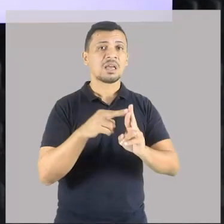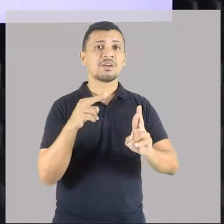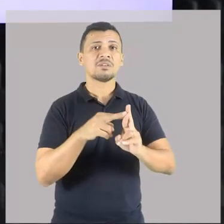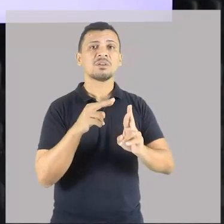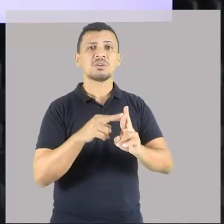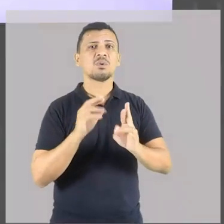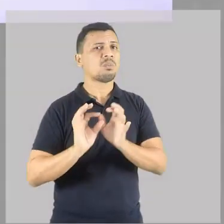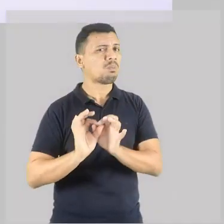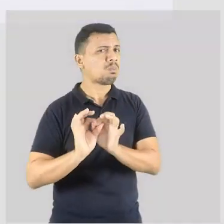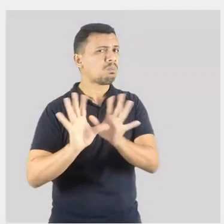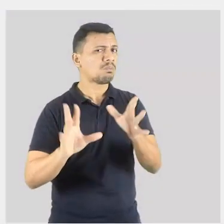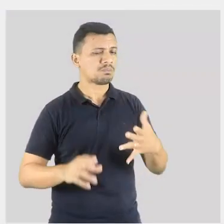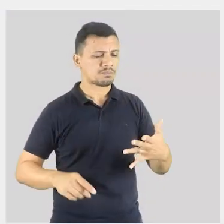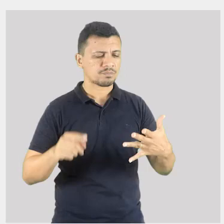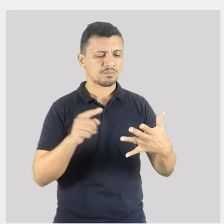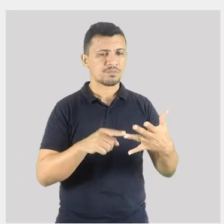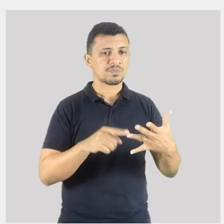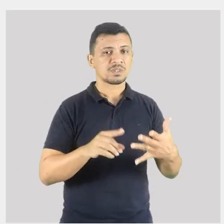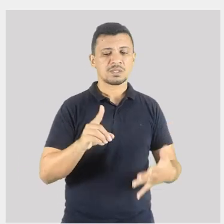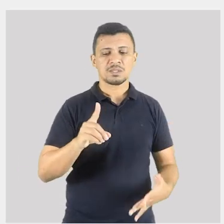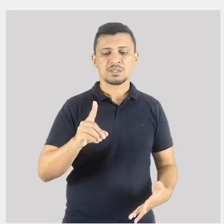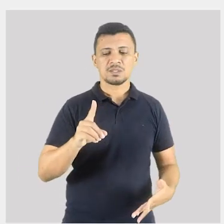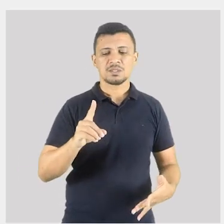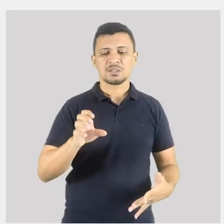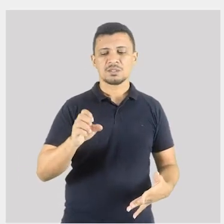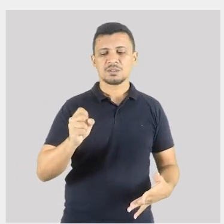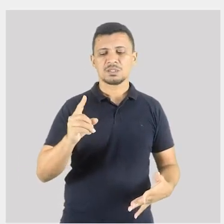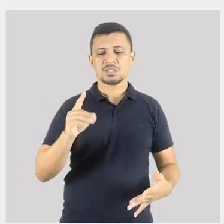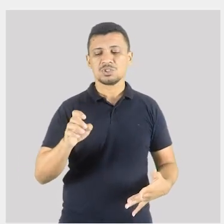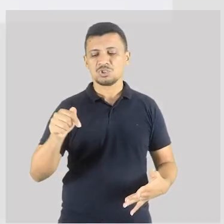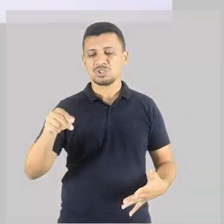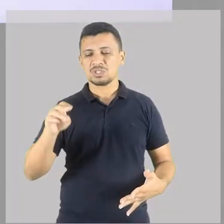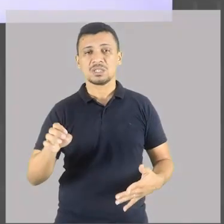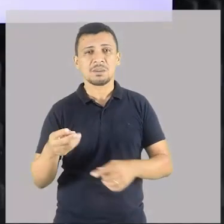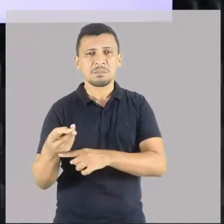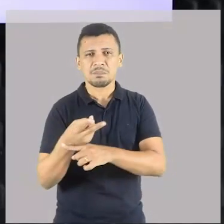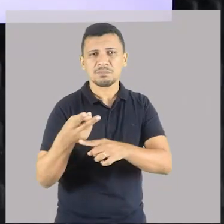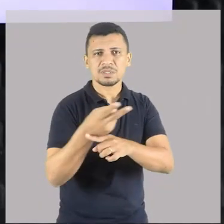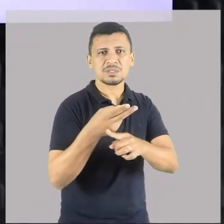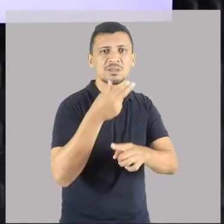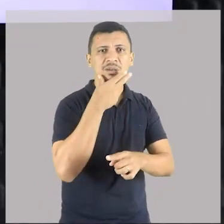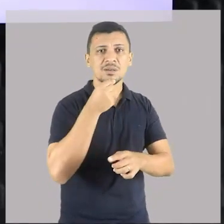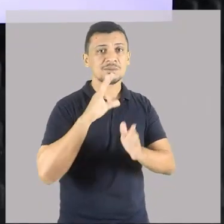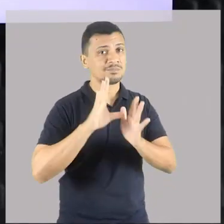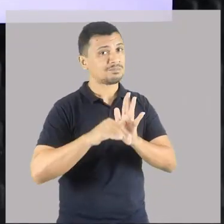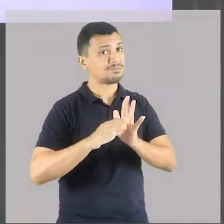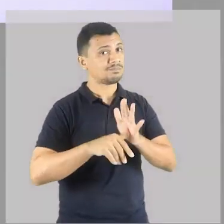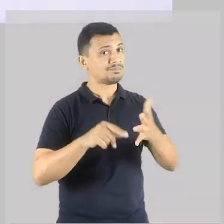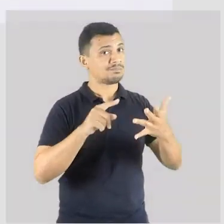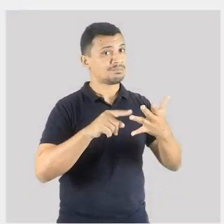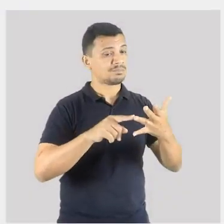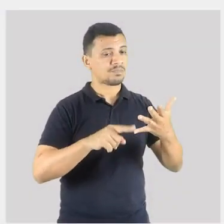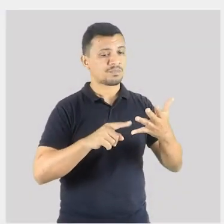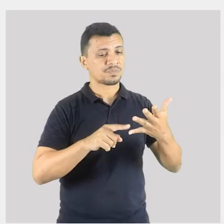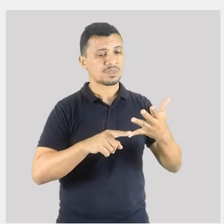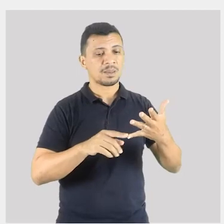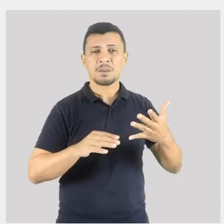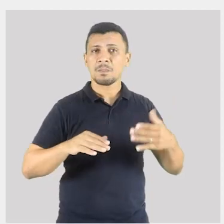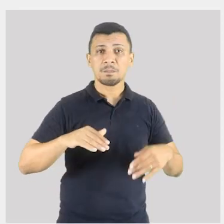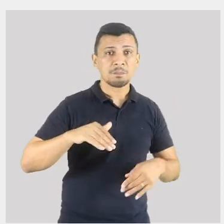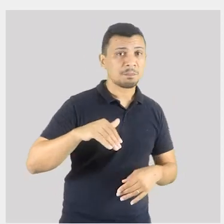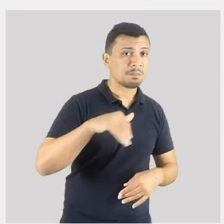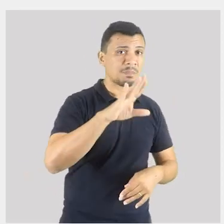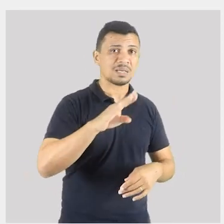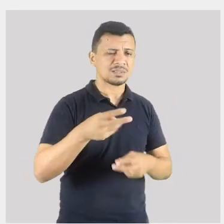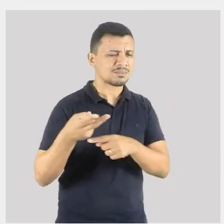concessão. Desde que perseguisse um ladrão, eu teria uma referência de condicionalidade. Por mais que